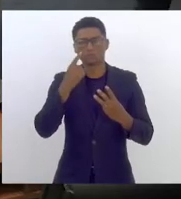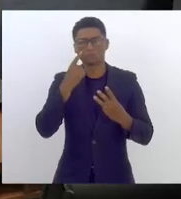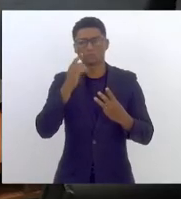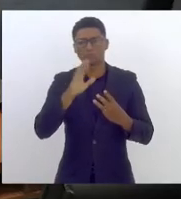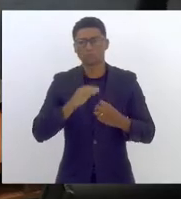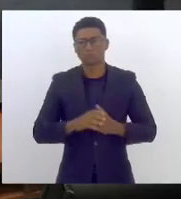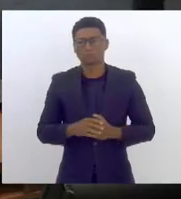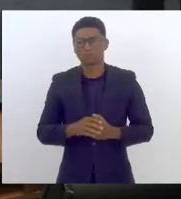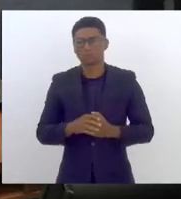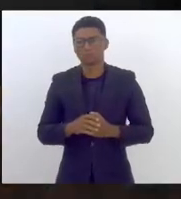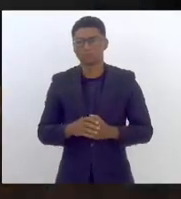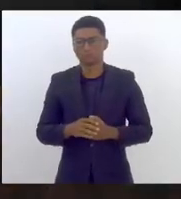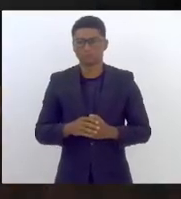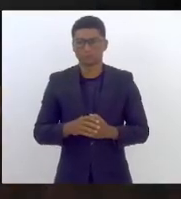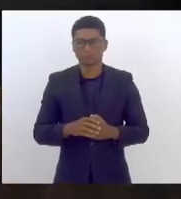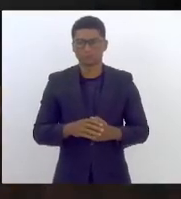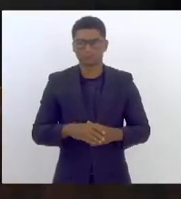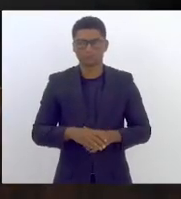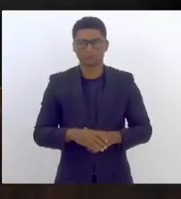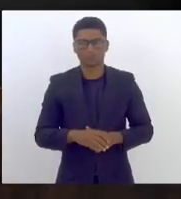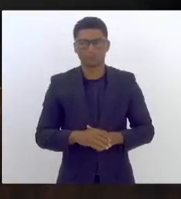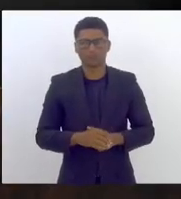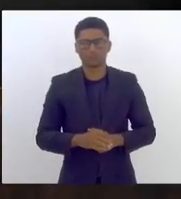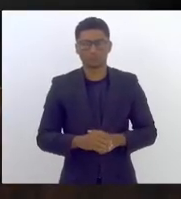Presidente já chamou aqui